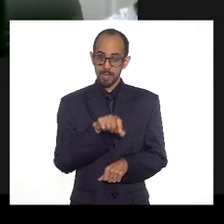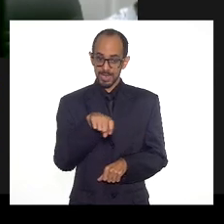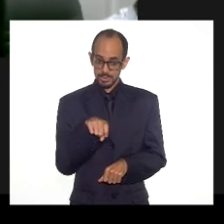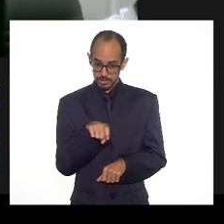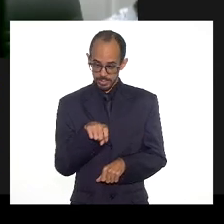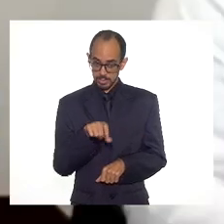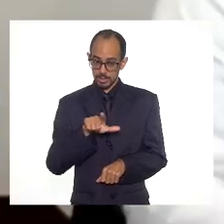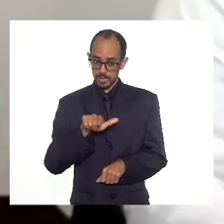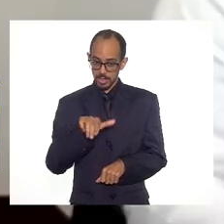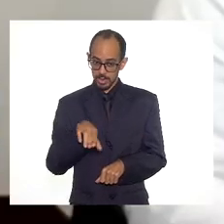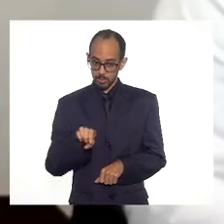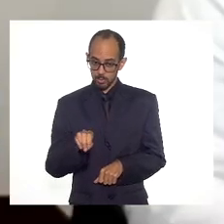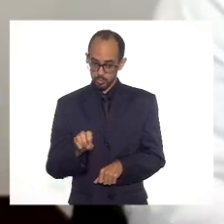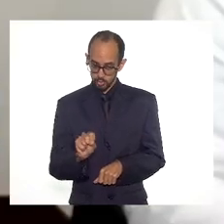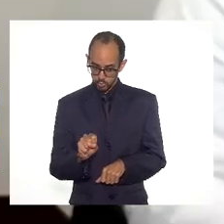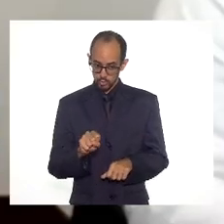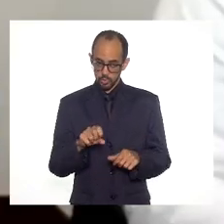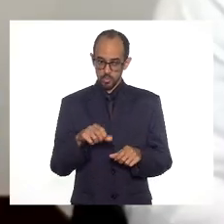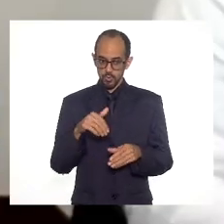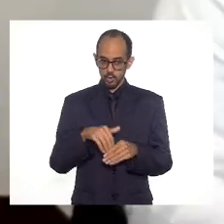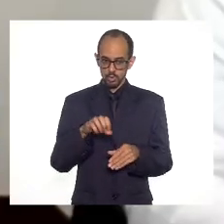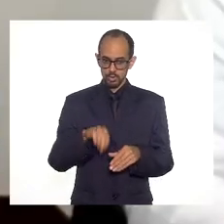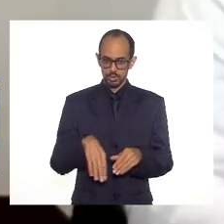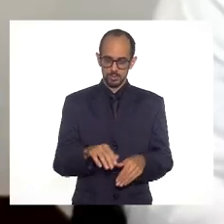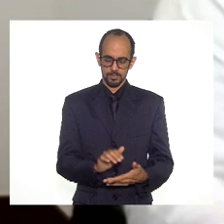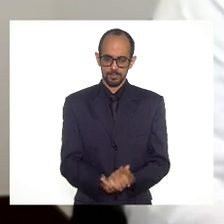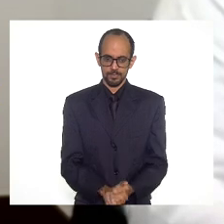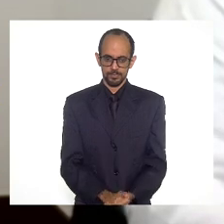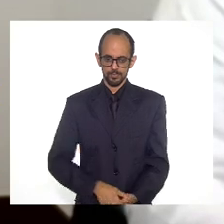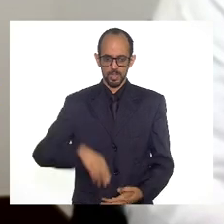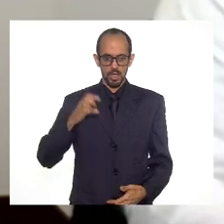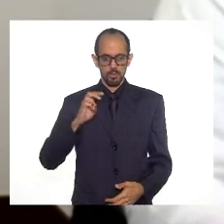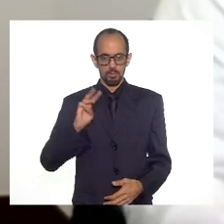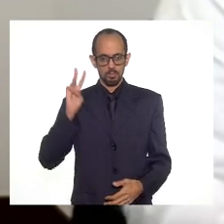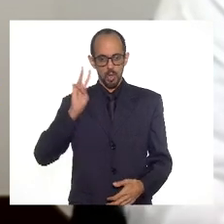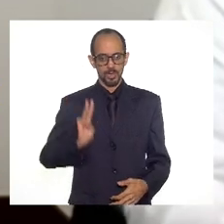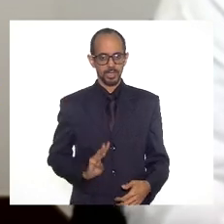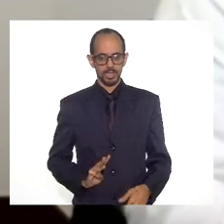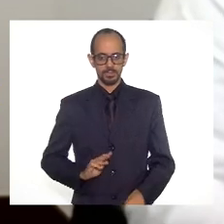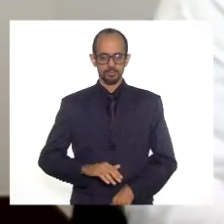votou sim no grupo. Deputada Mônica Francisco.